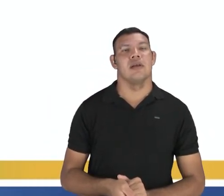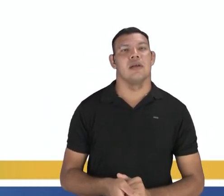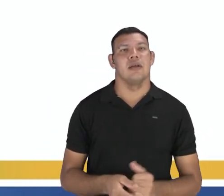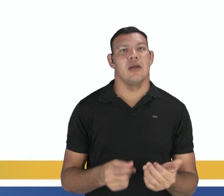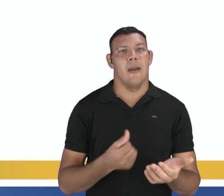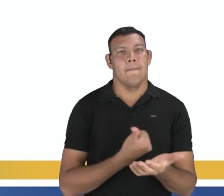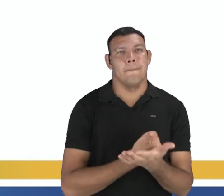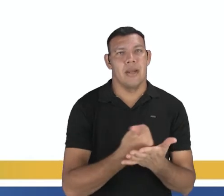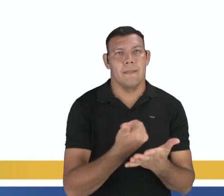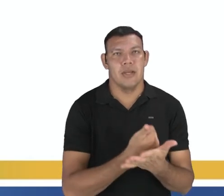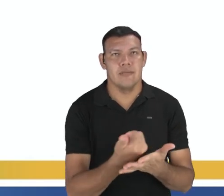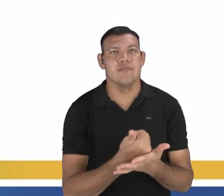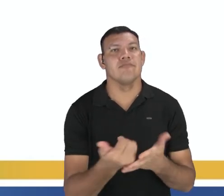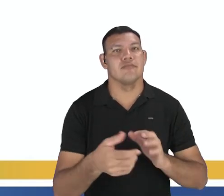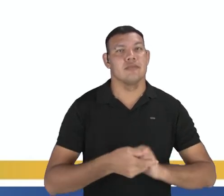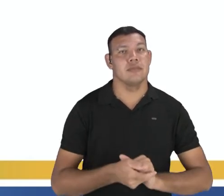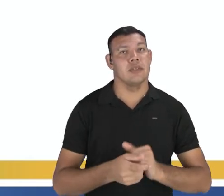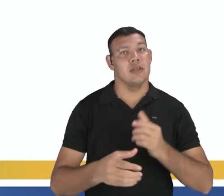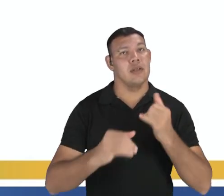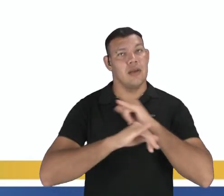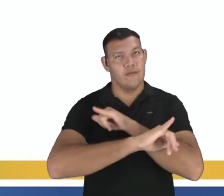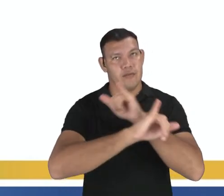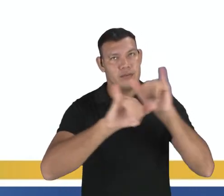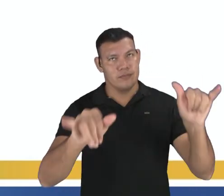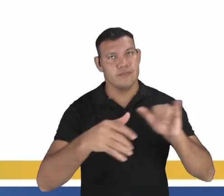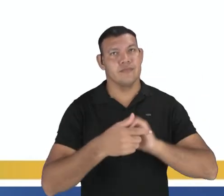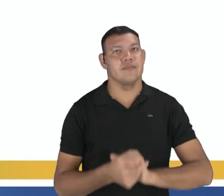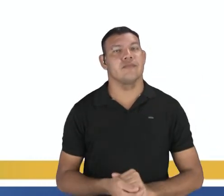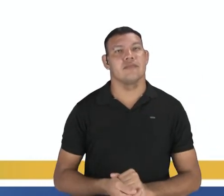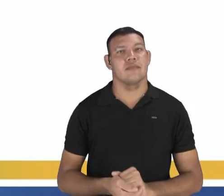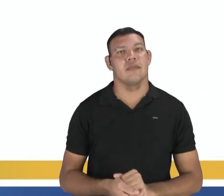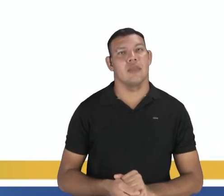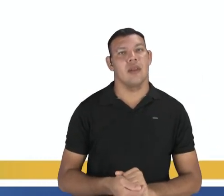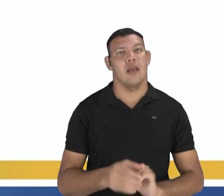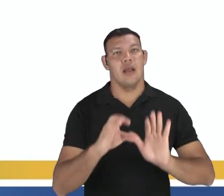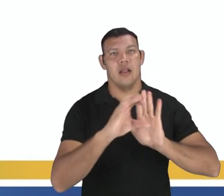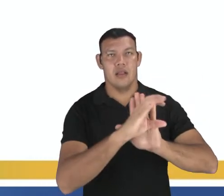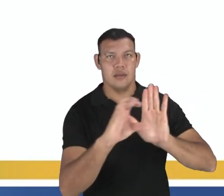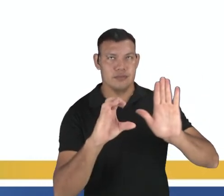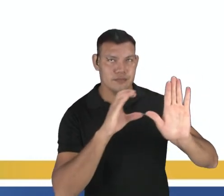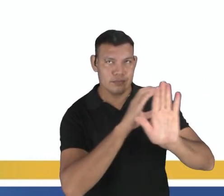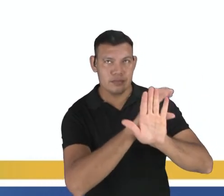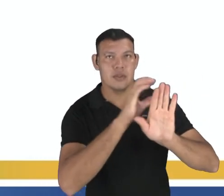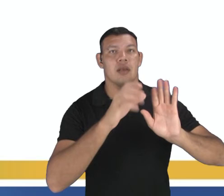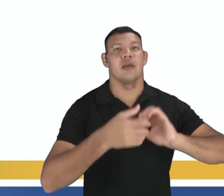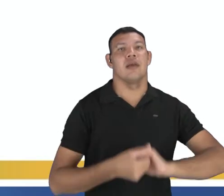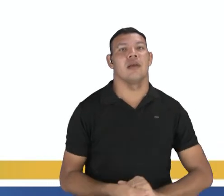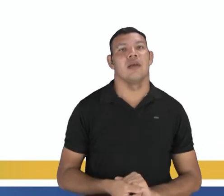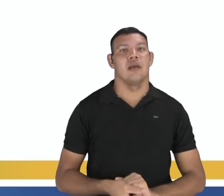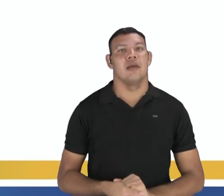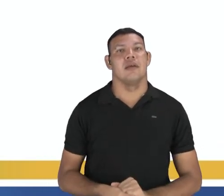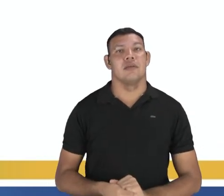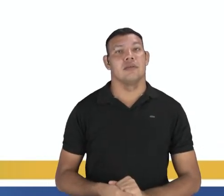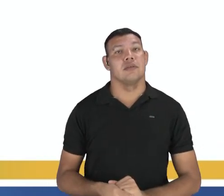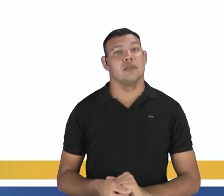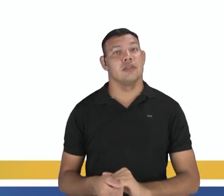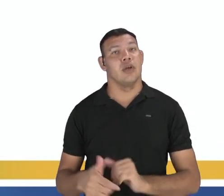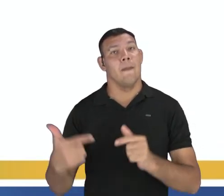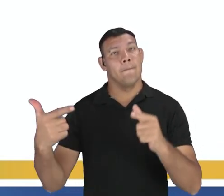Conotativa. Então, preenche aí. Em segundo lugar, tem-se a função em que o emprego de cada palavra